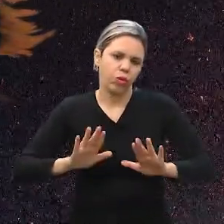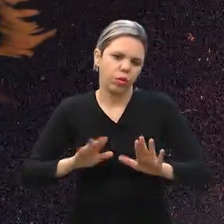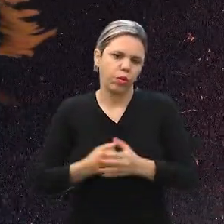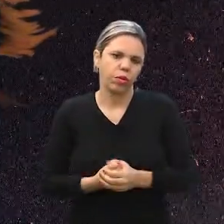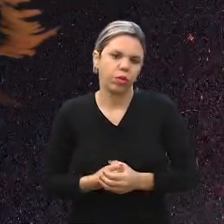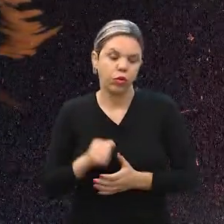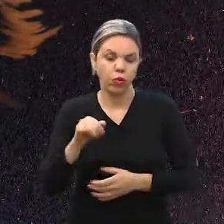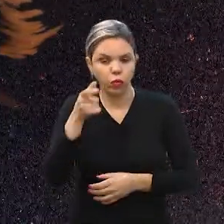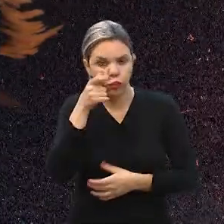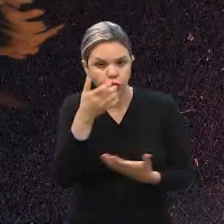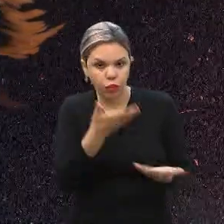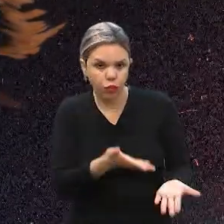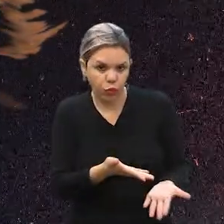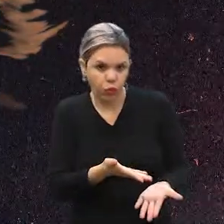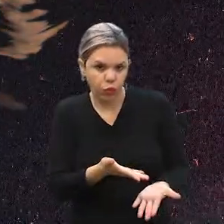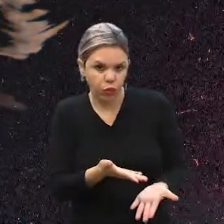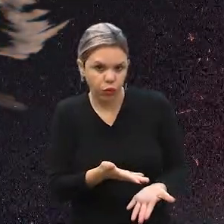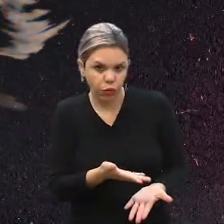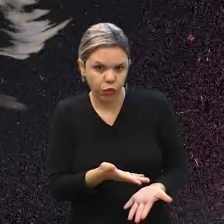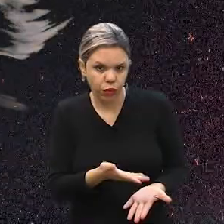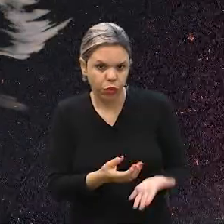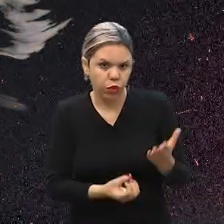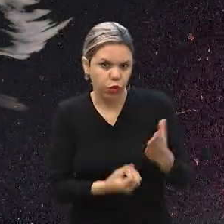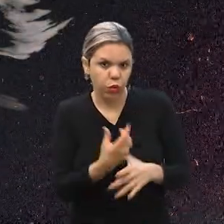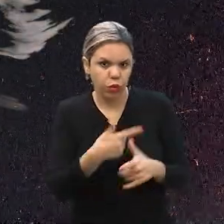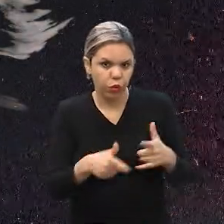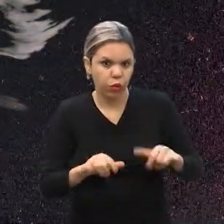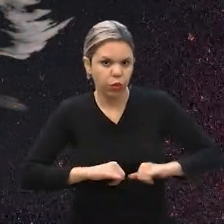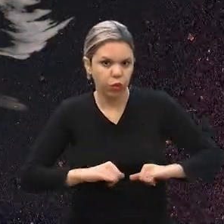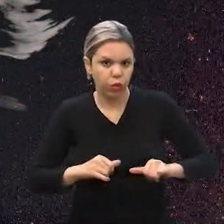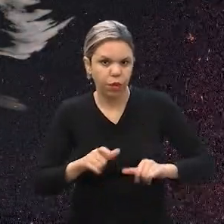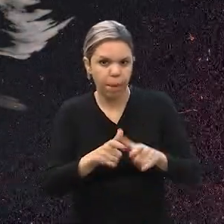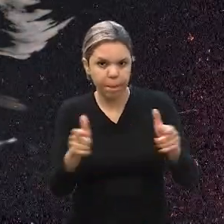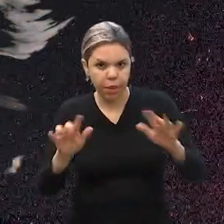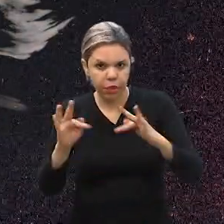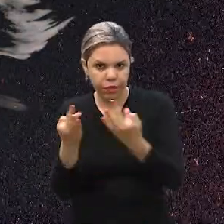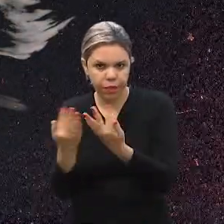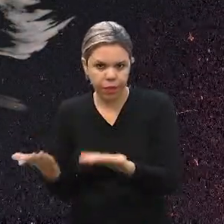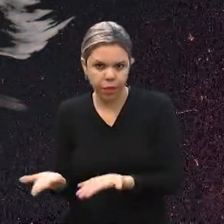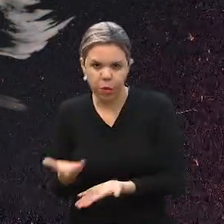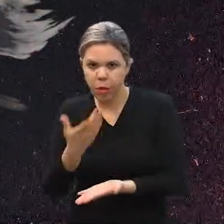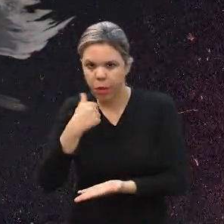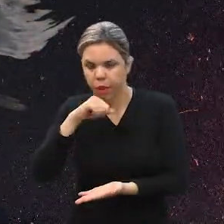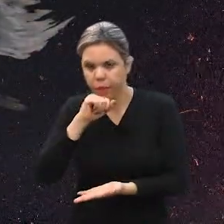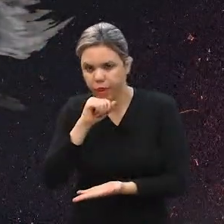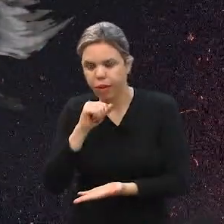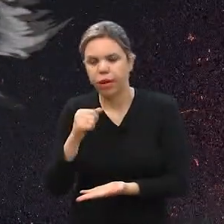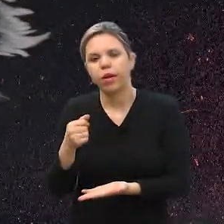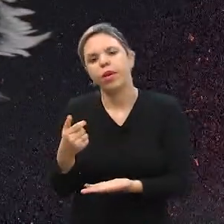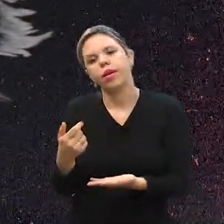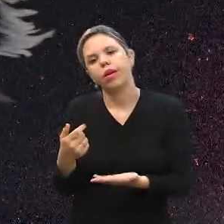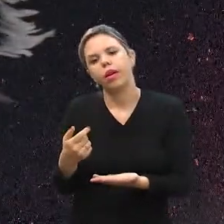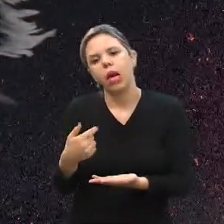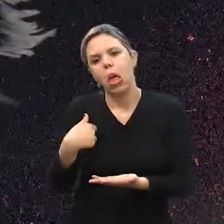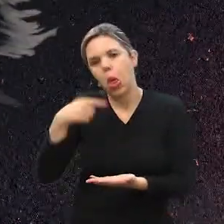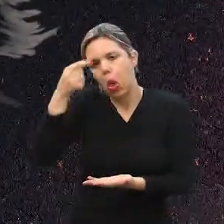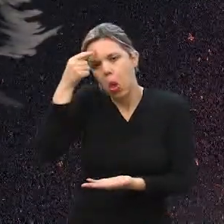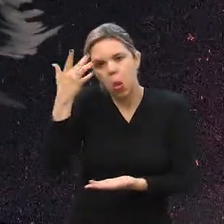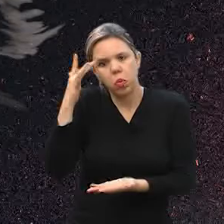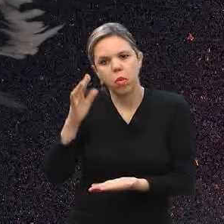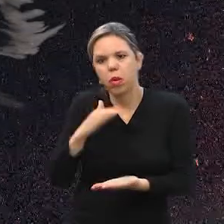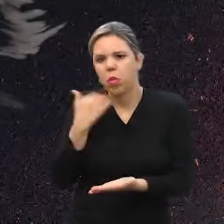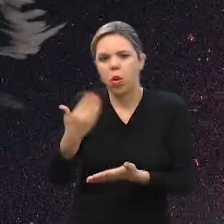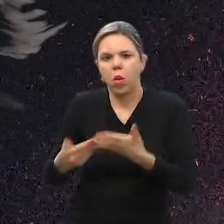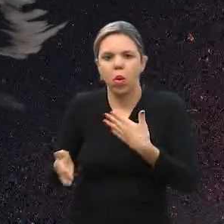se você for ver o que está acontecendo, o sofrimento era maior dos pais. Porque eu não tinha a noção que eu poderia morrer a